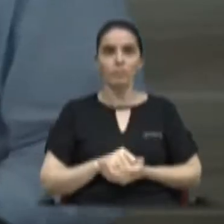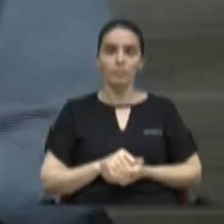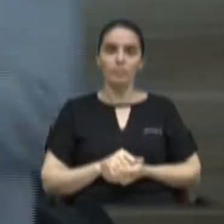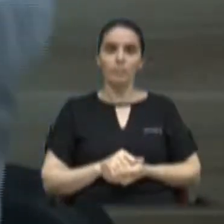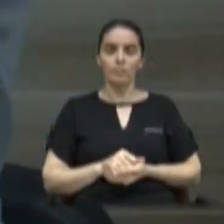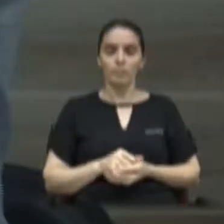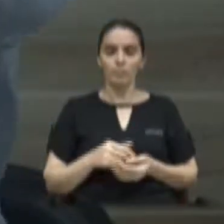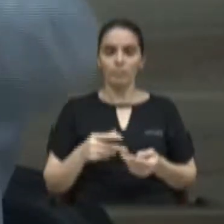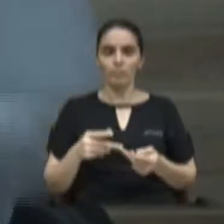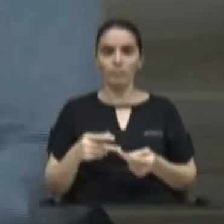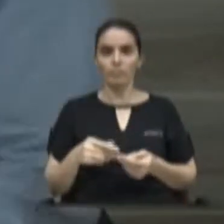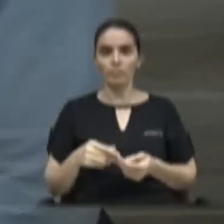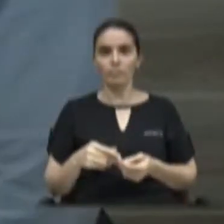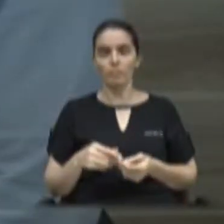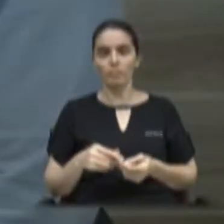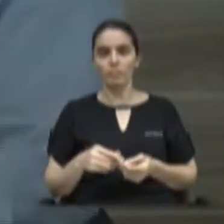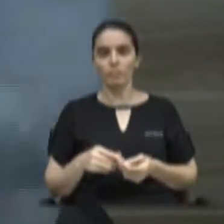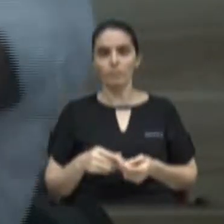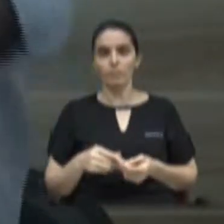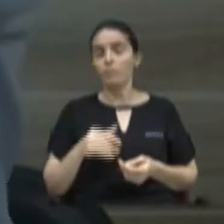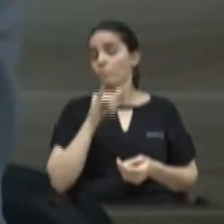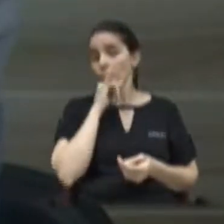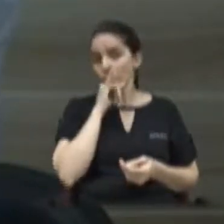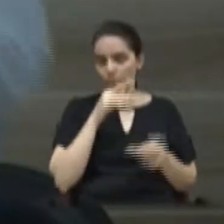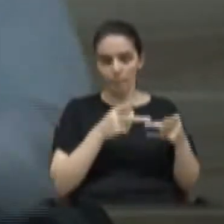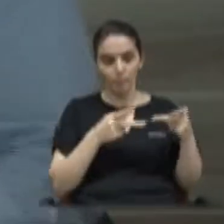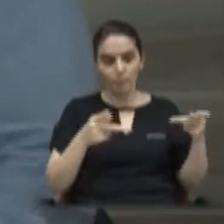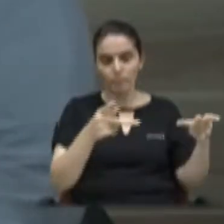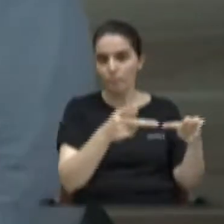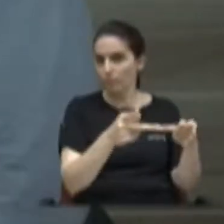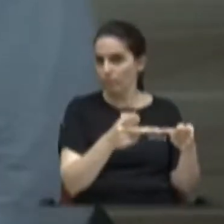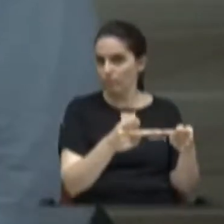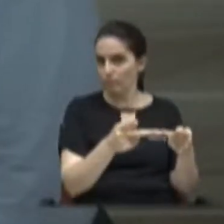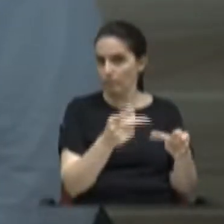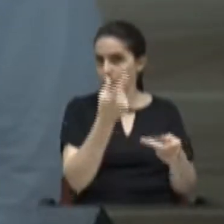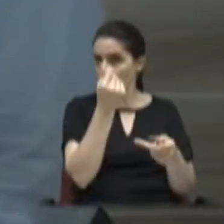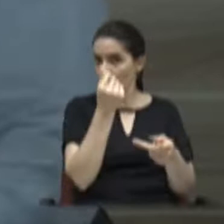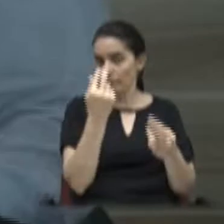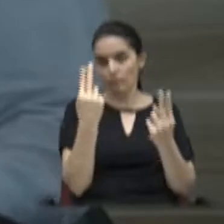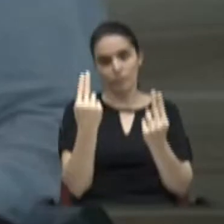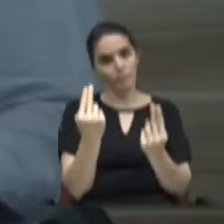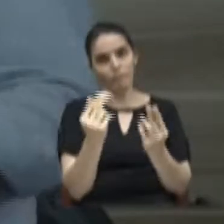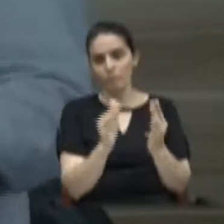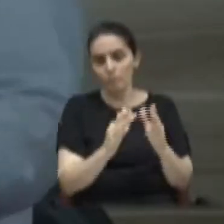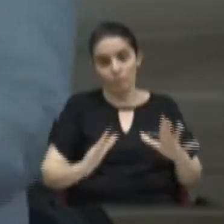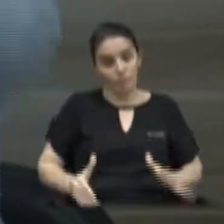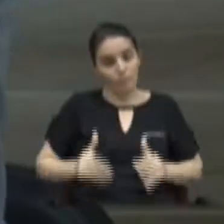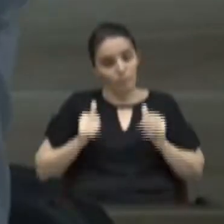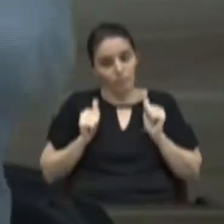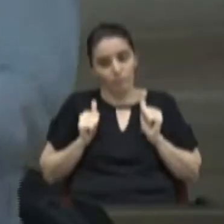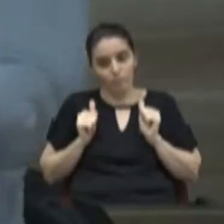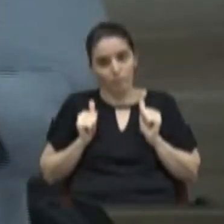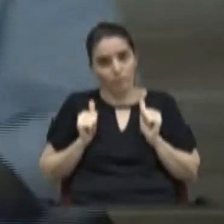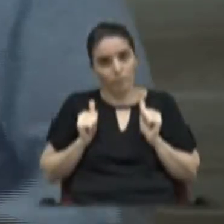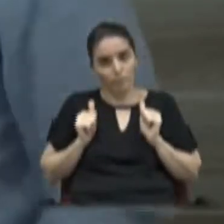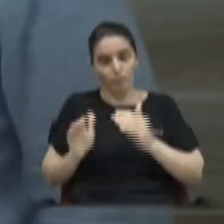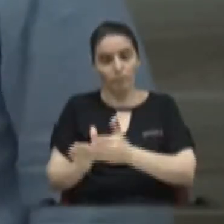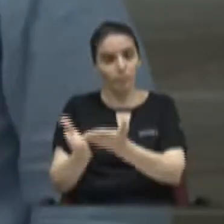custar o mesmo preço na pizzaria, para o pobre ou para o rico, porque a pizza tem que ter preço de